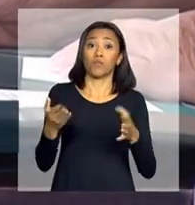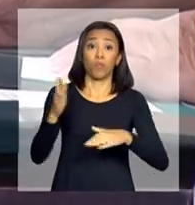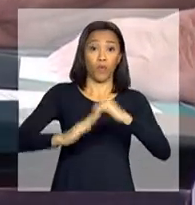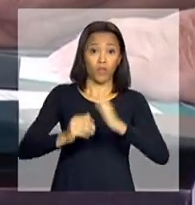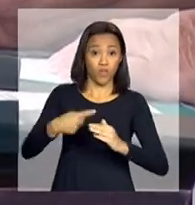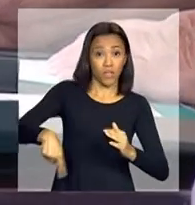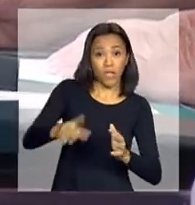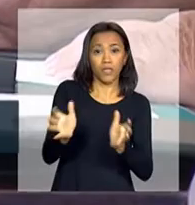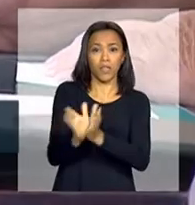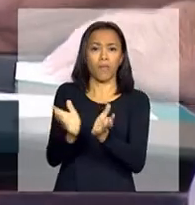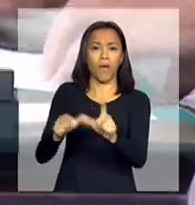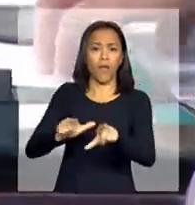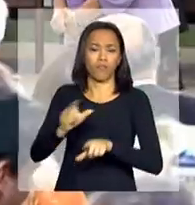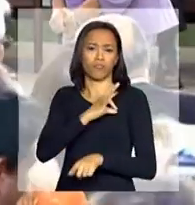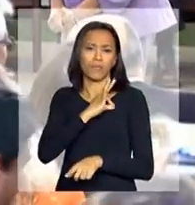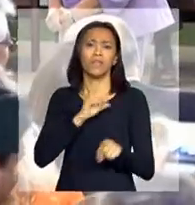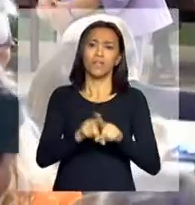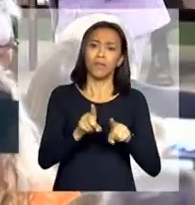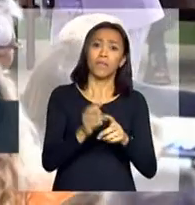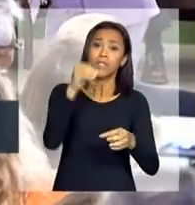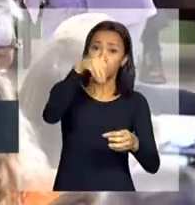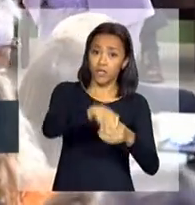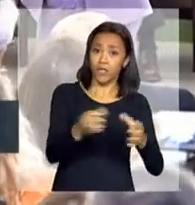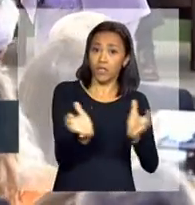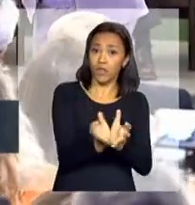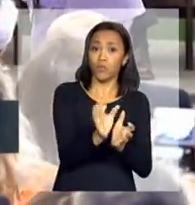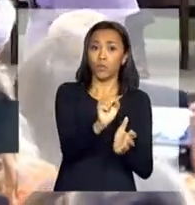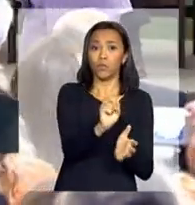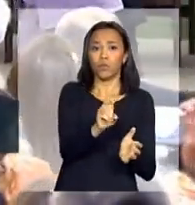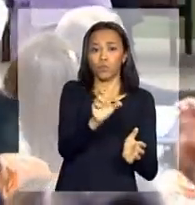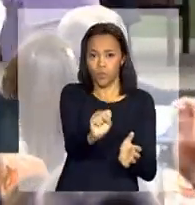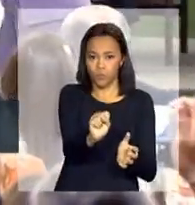segurança e da rede de atendimento do SUS